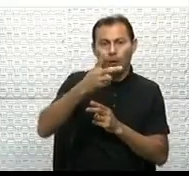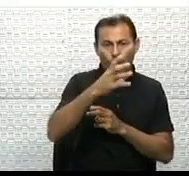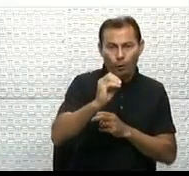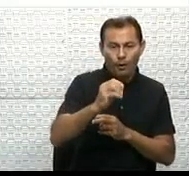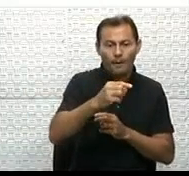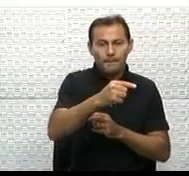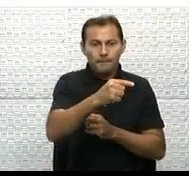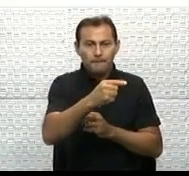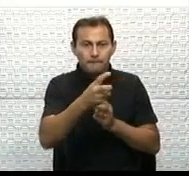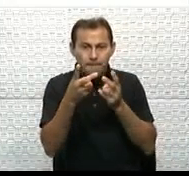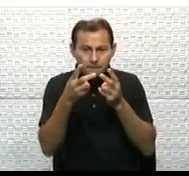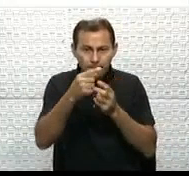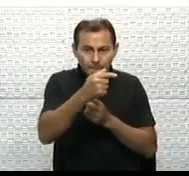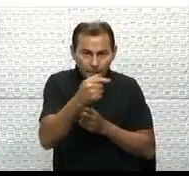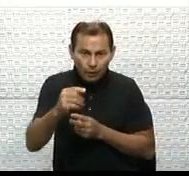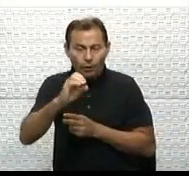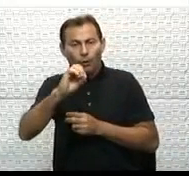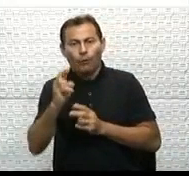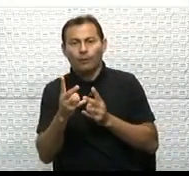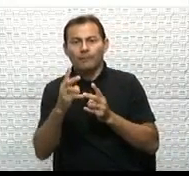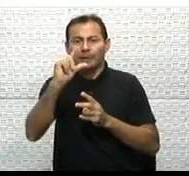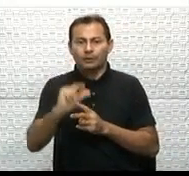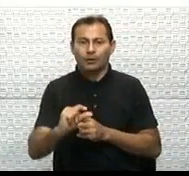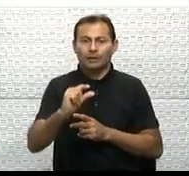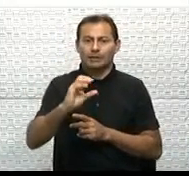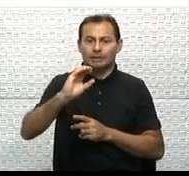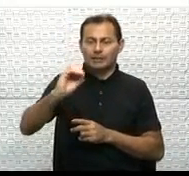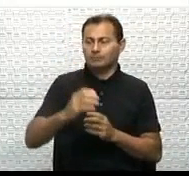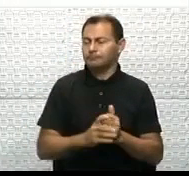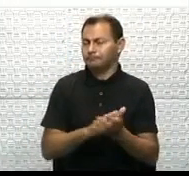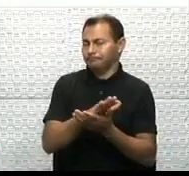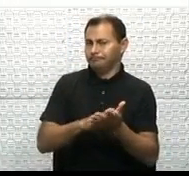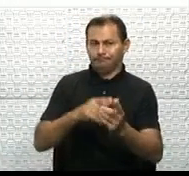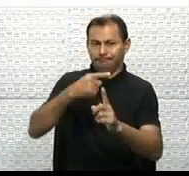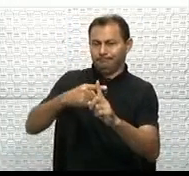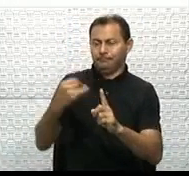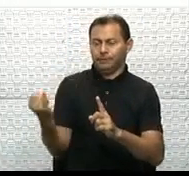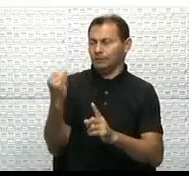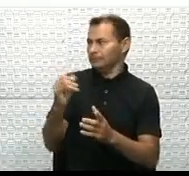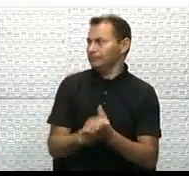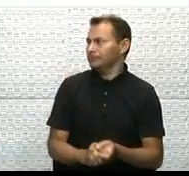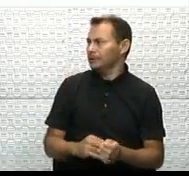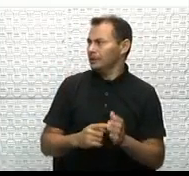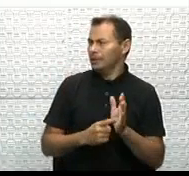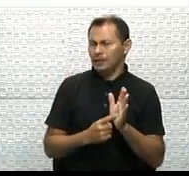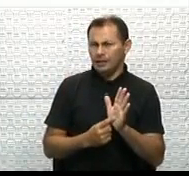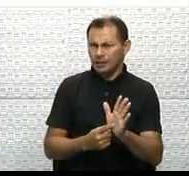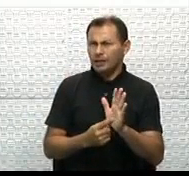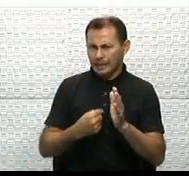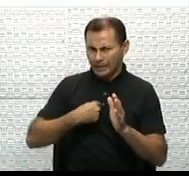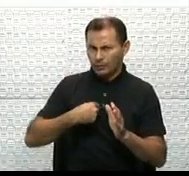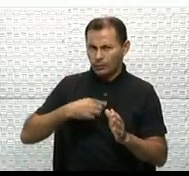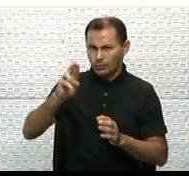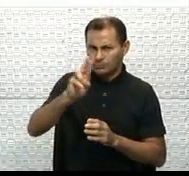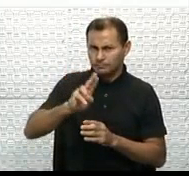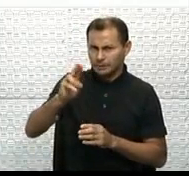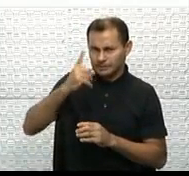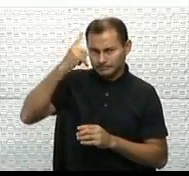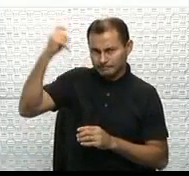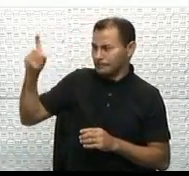menor ou igual que zero. Não há correlação positiva significante. E aí eu estou utilizando